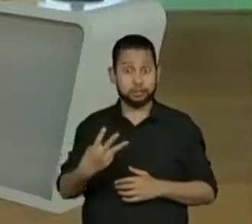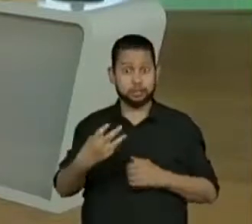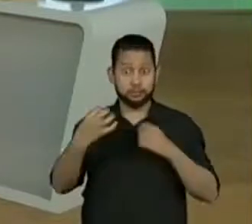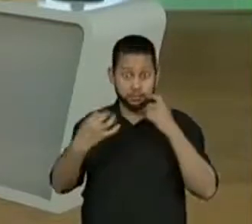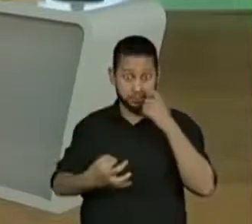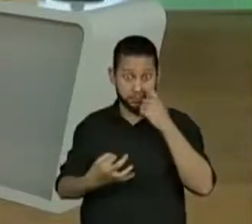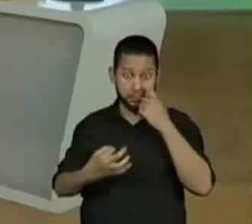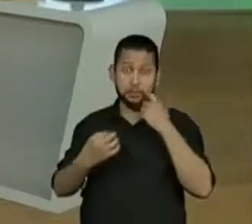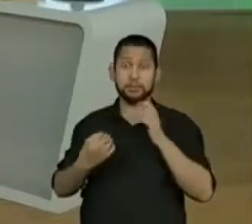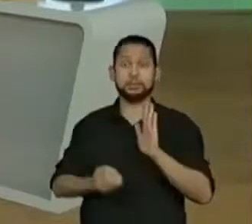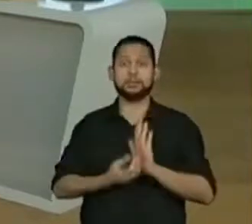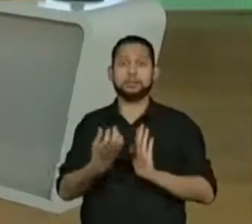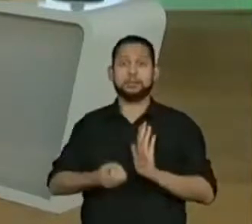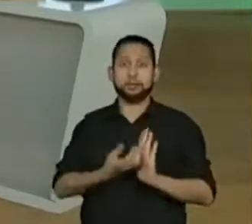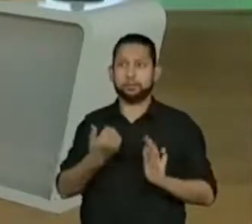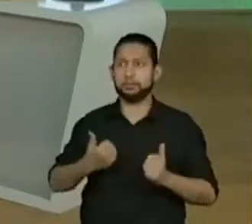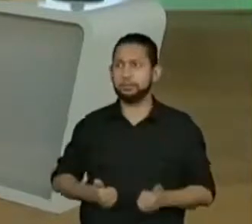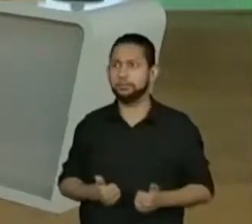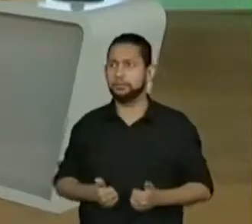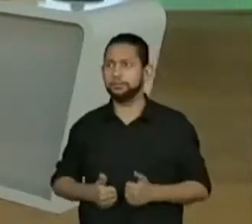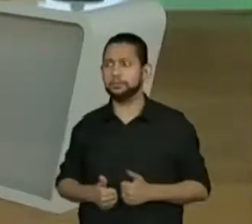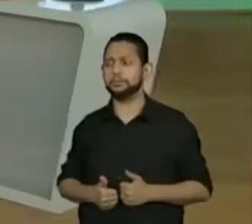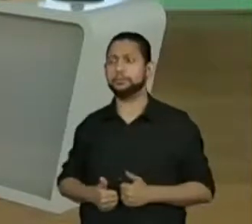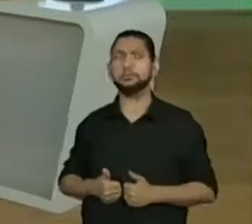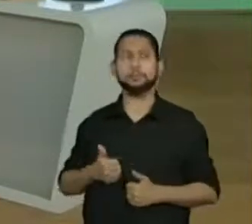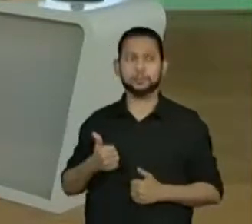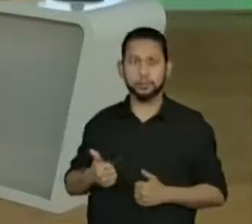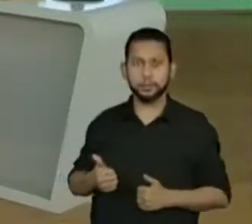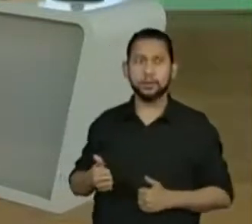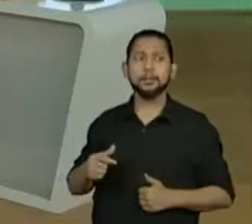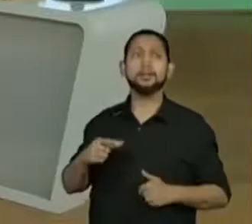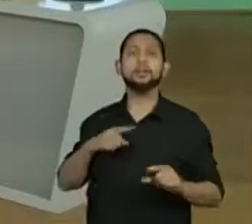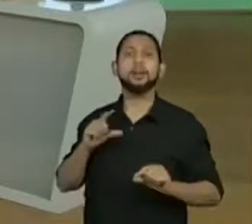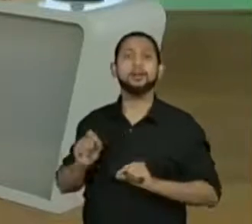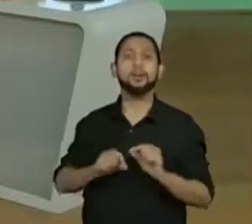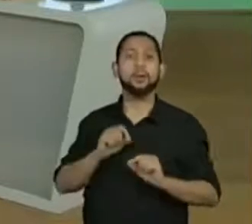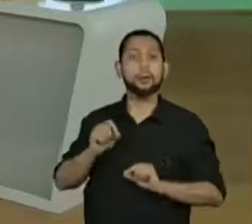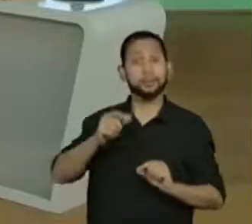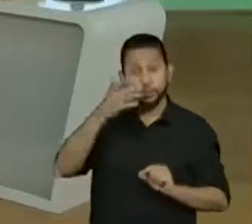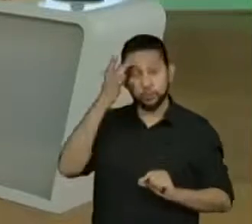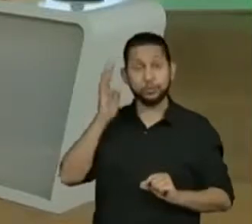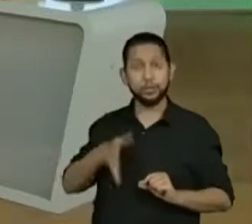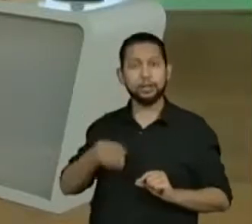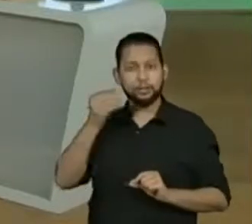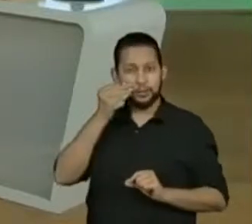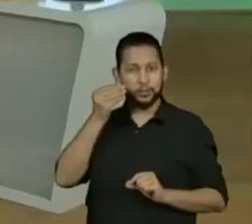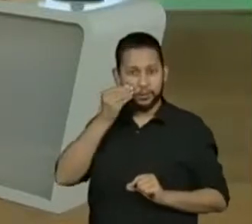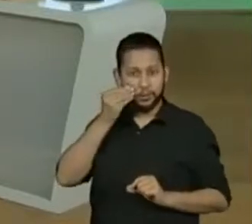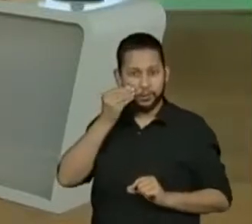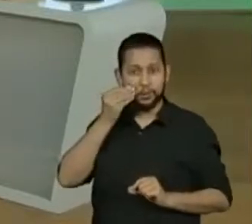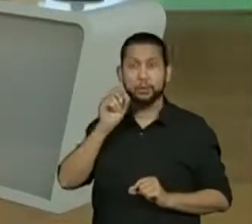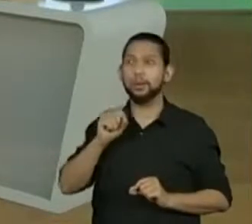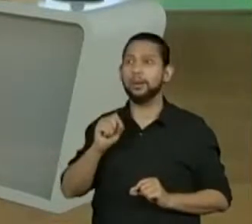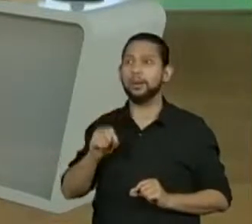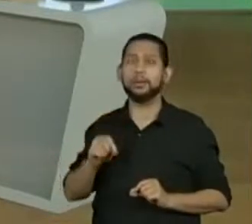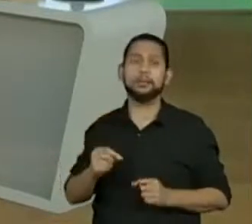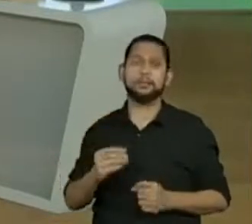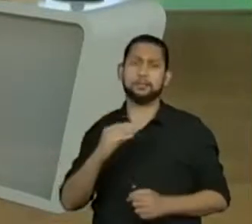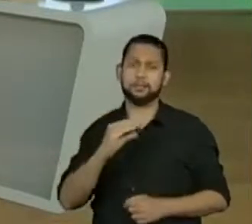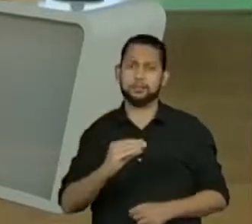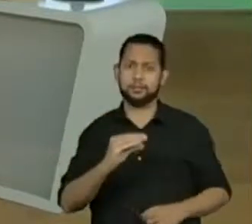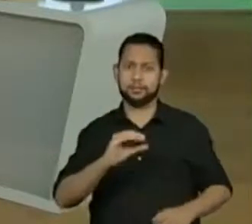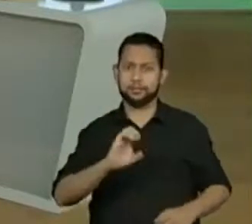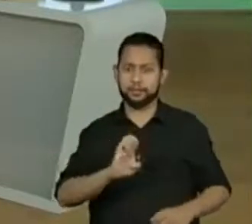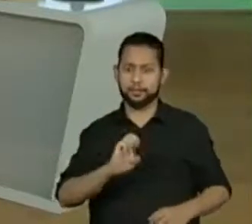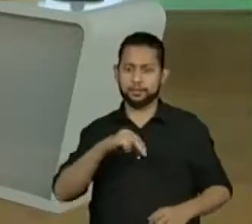legal E aí gente tem um povo aqui já tentando falar sobre o cenário